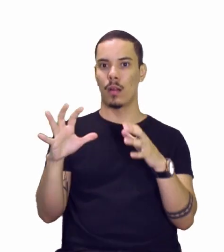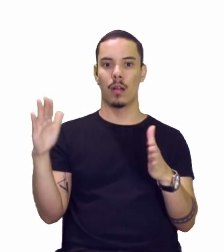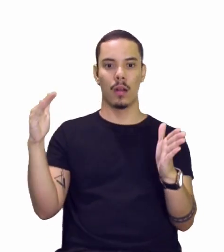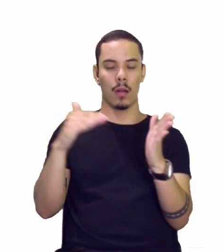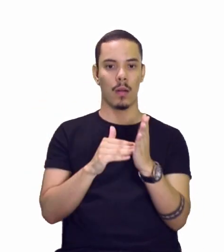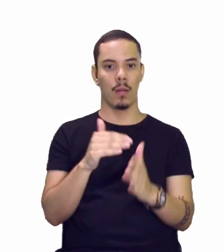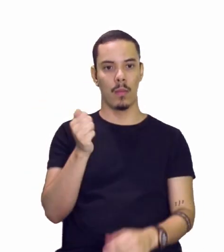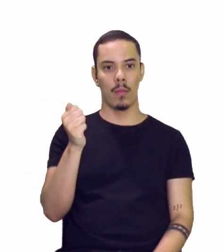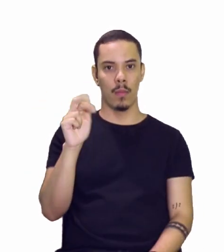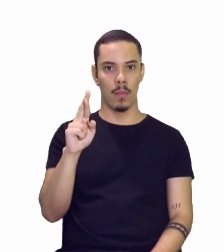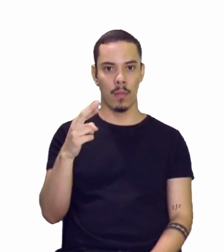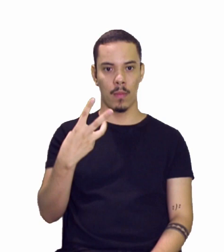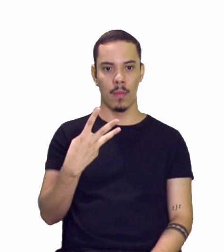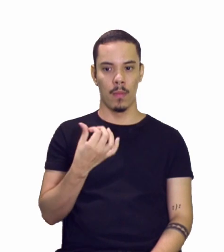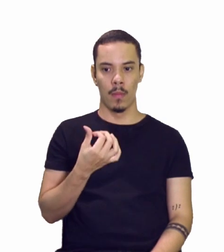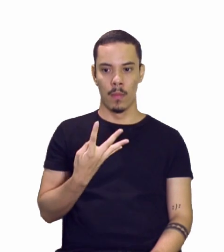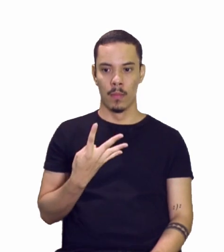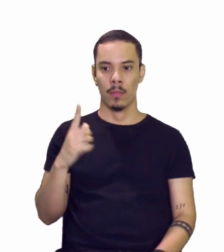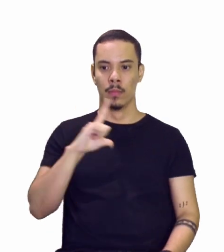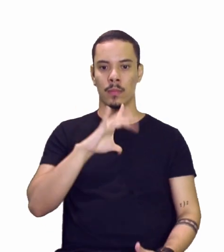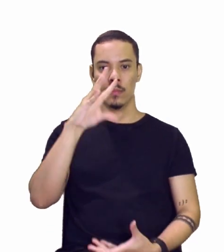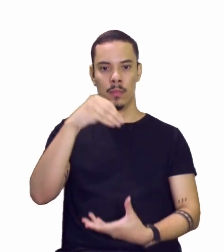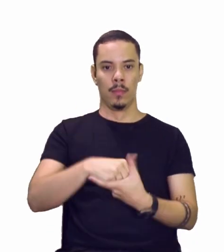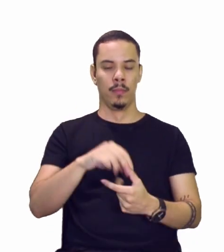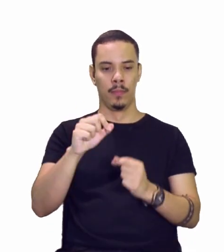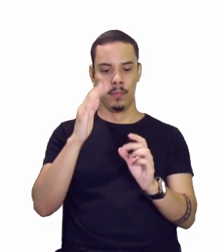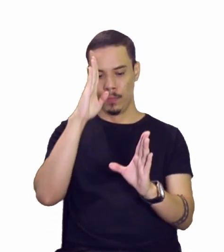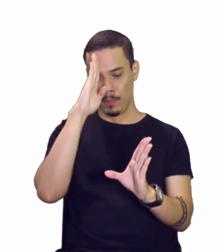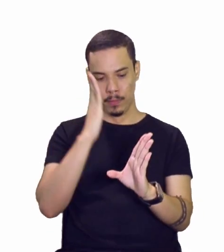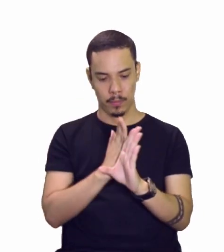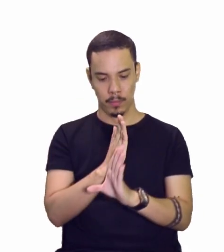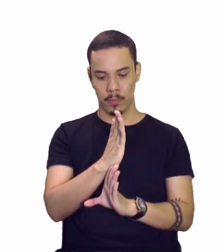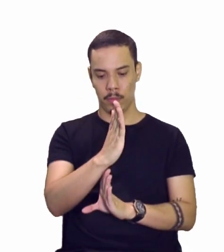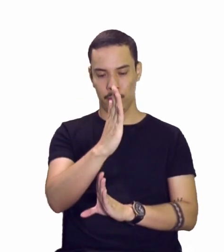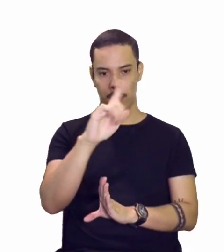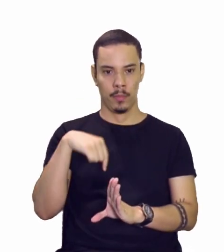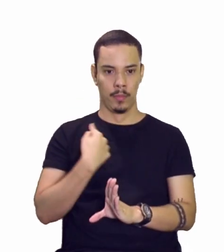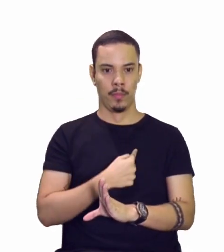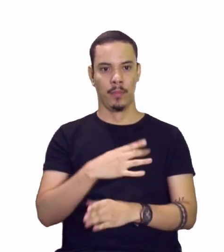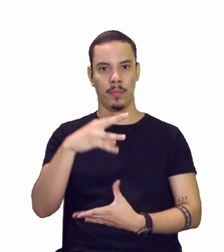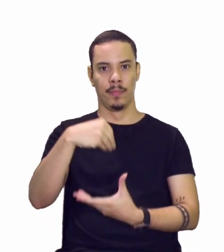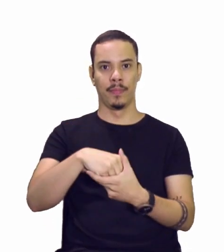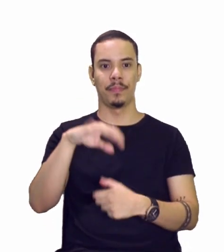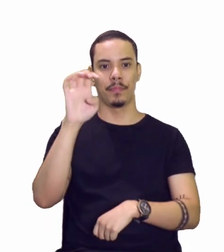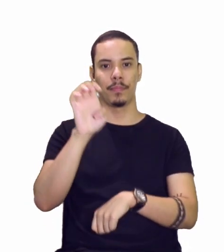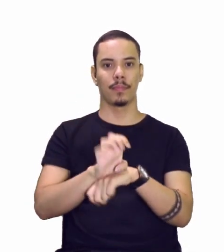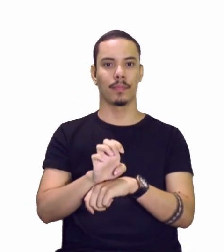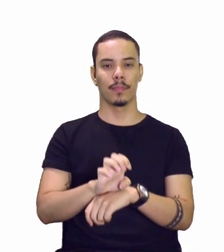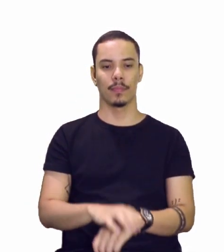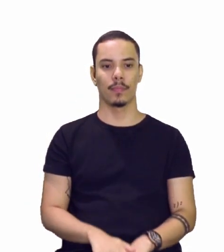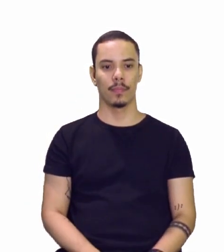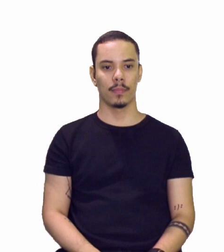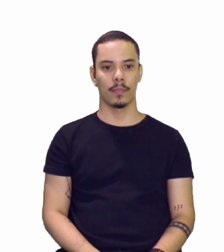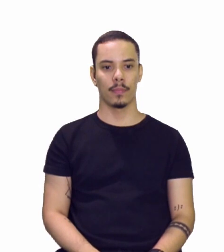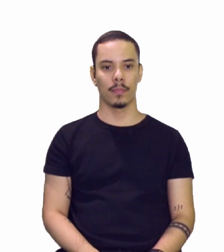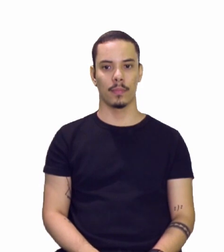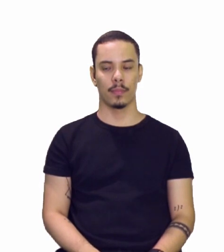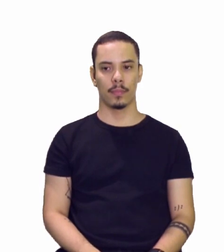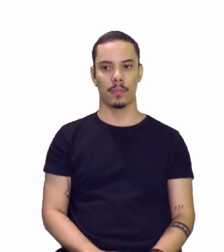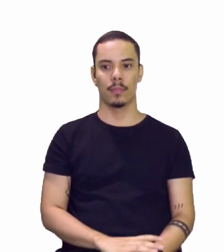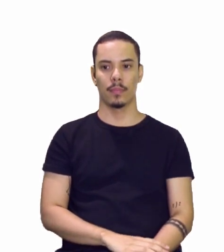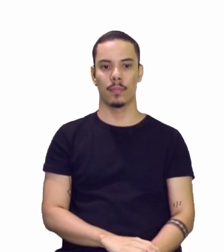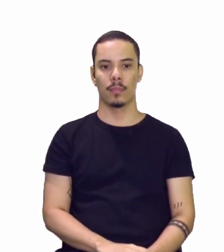da BR-364 está a grande concentração do nosso estado,